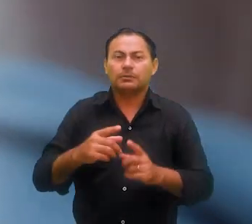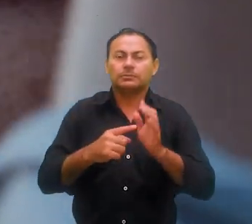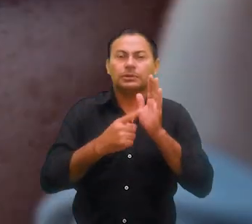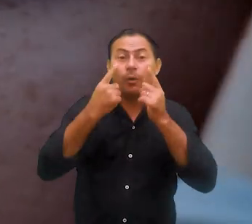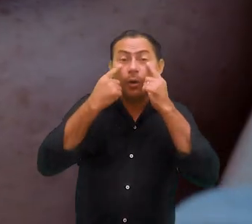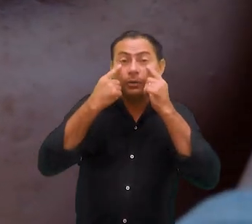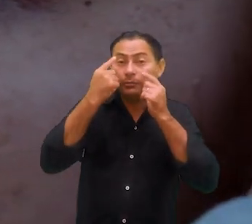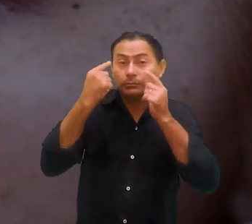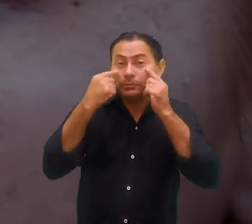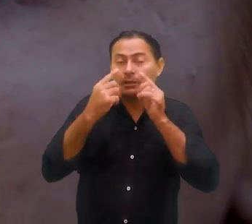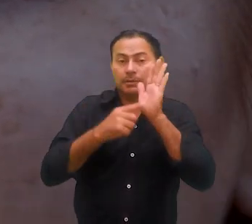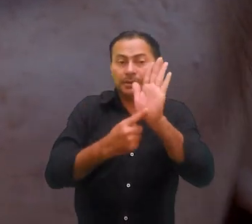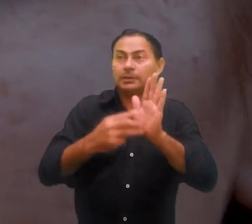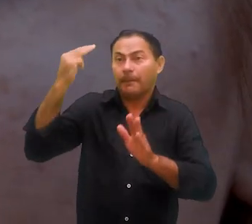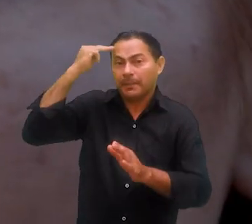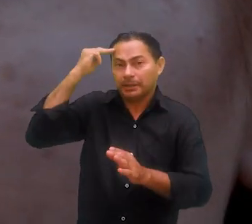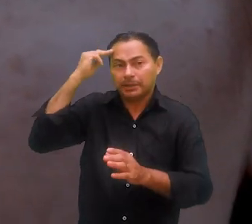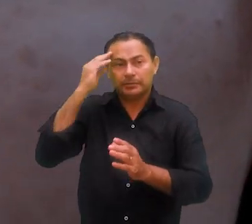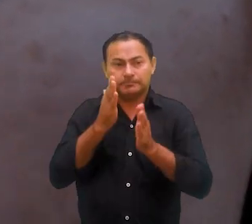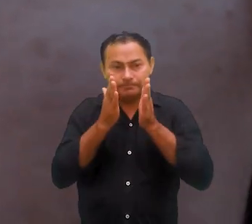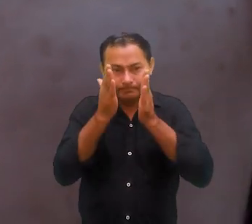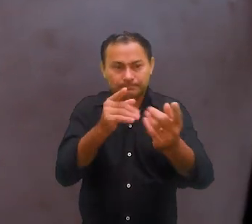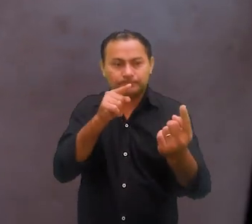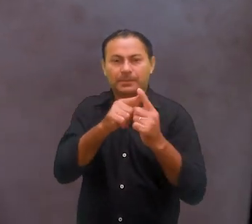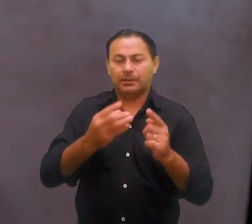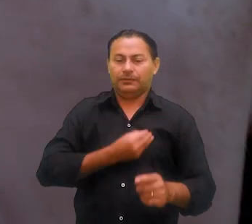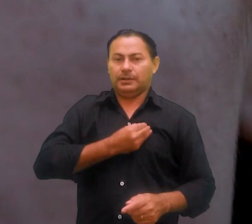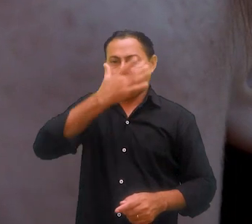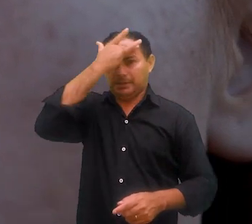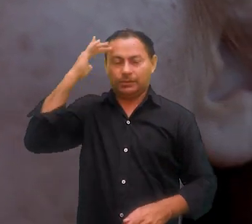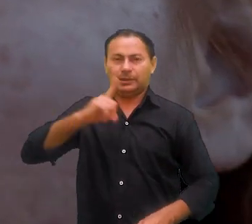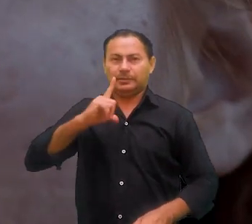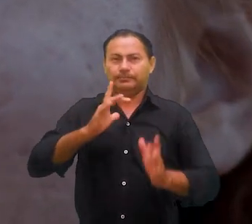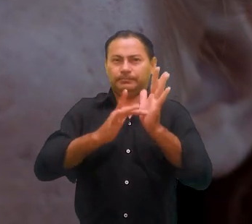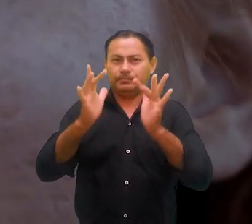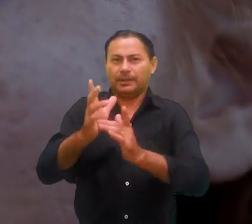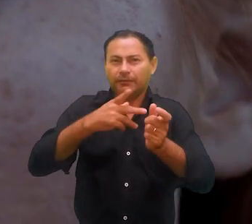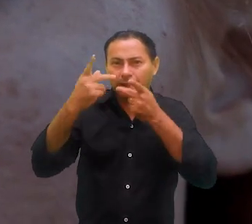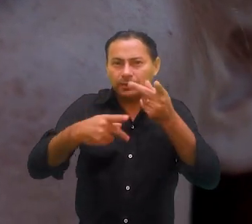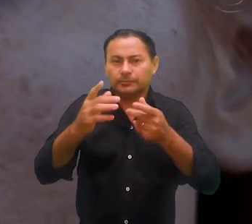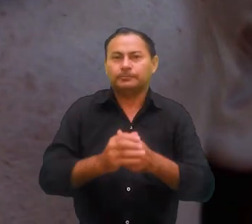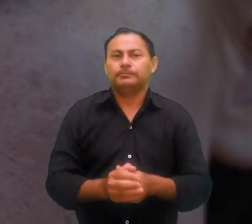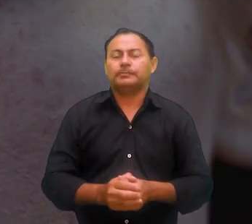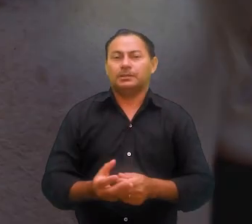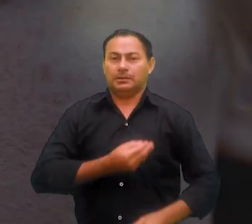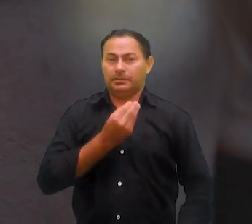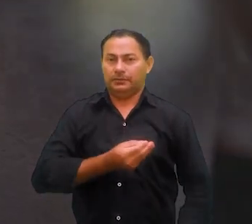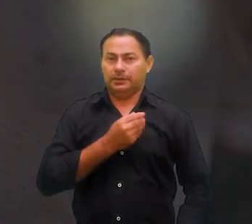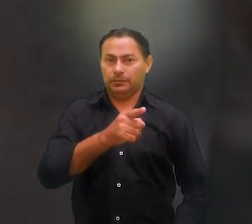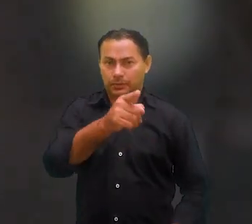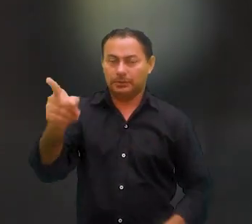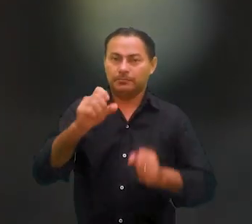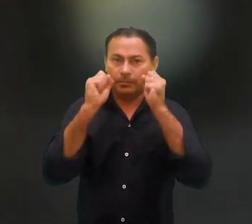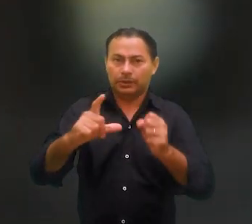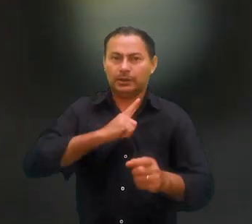mente. Se os olhos representam a mente e a perspectiva de vida que a pessoa tem, Jesus está dizendo o seguinte: